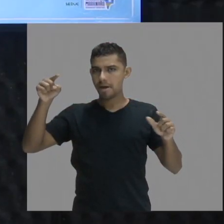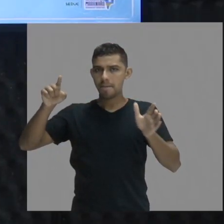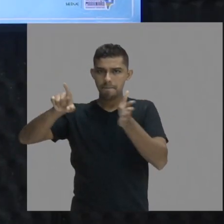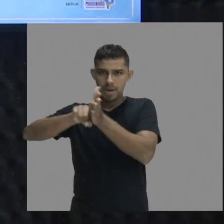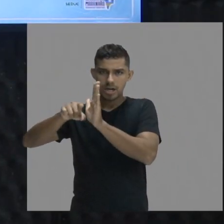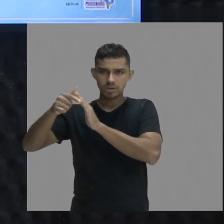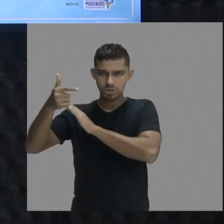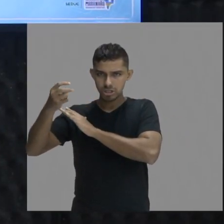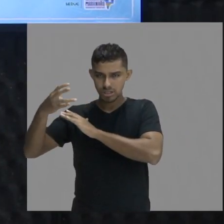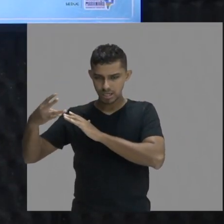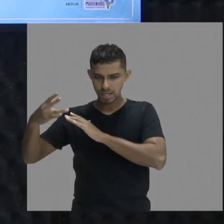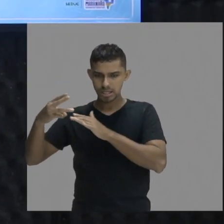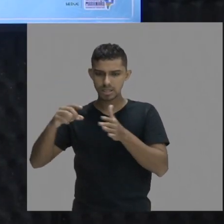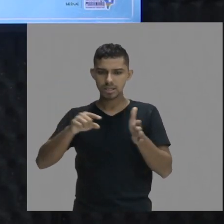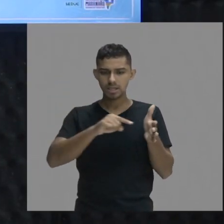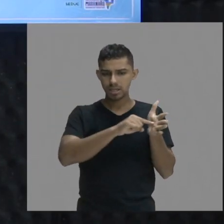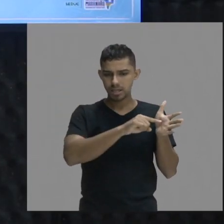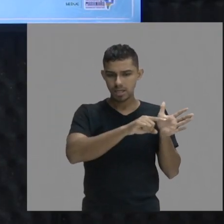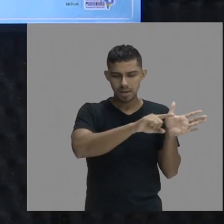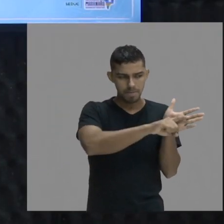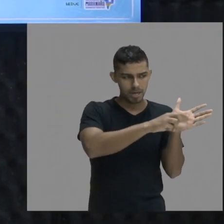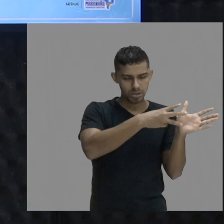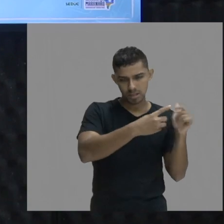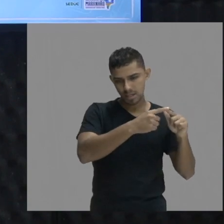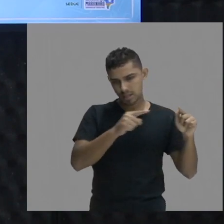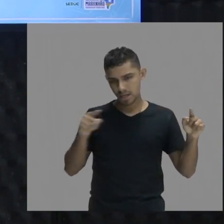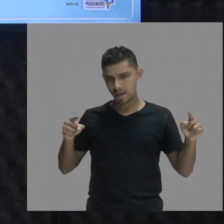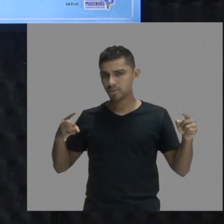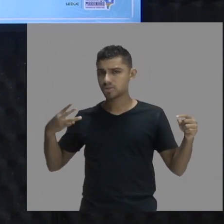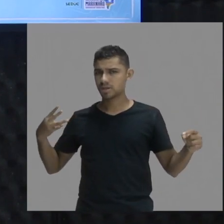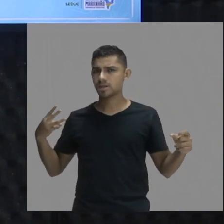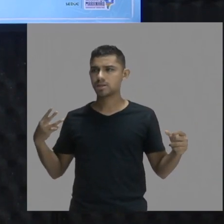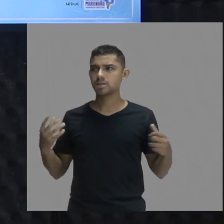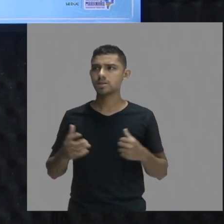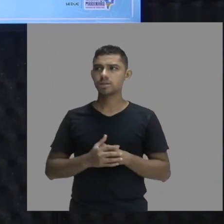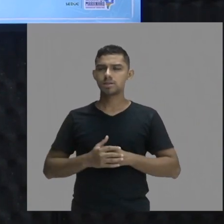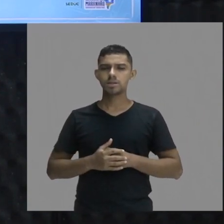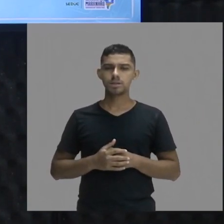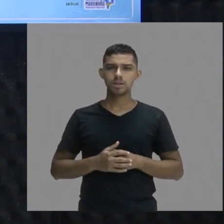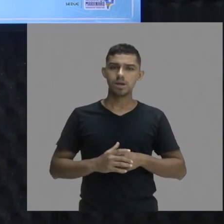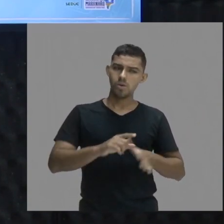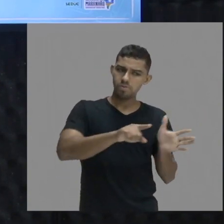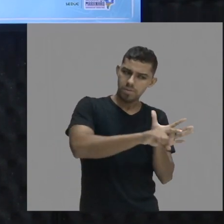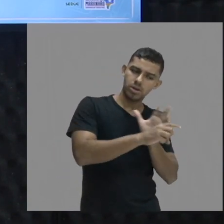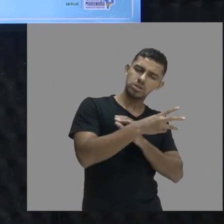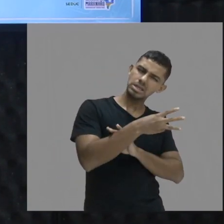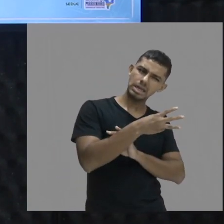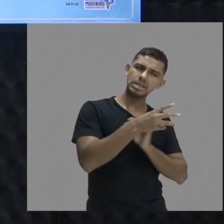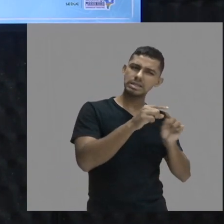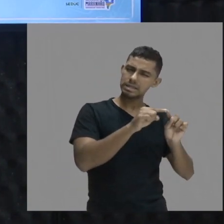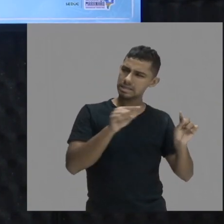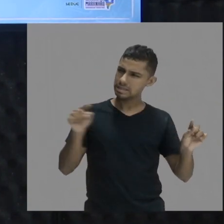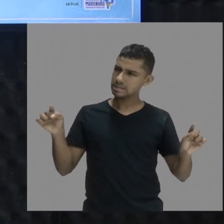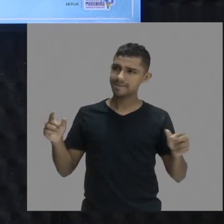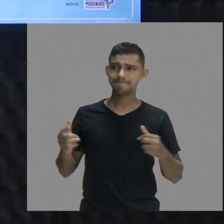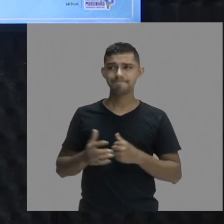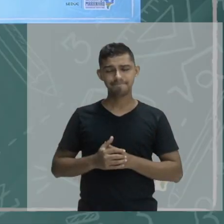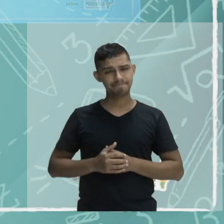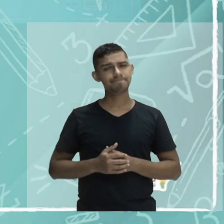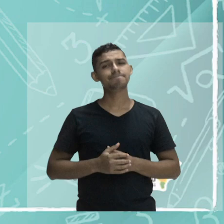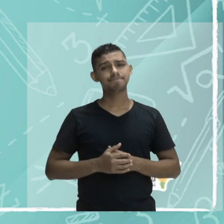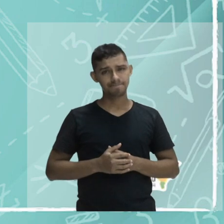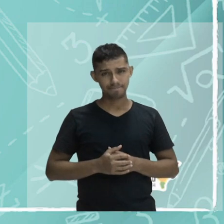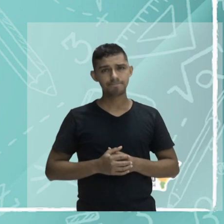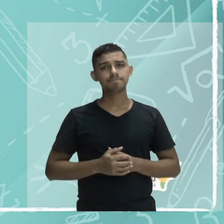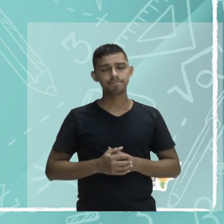3. Será que isso aqui é diferente disso aqui? Será que o menos 3 associado a dois elementos deixa de ser função?